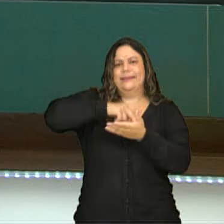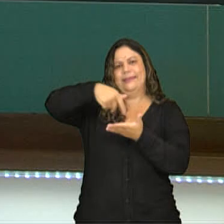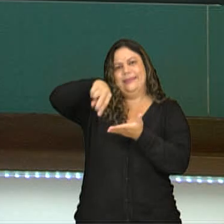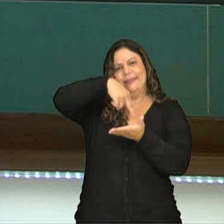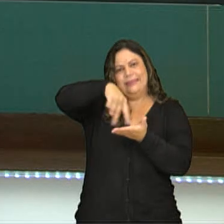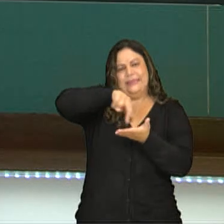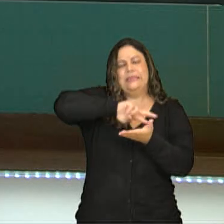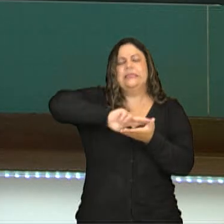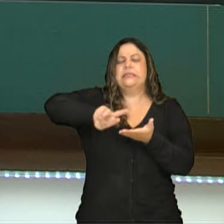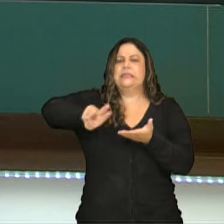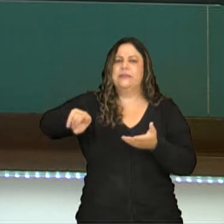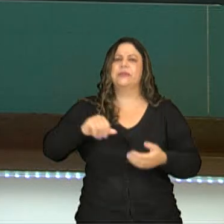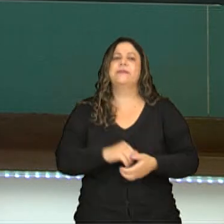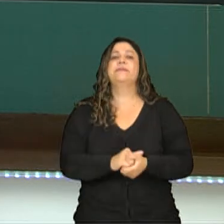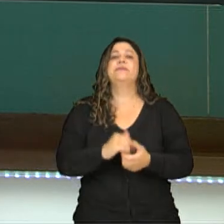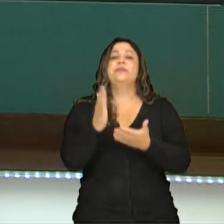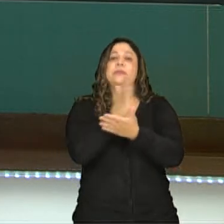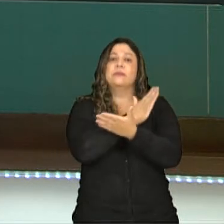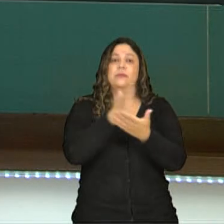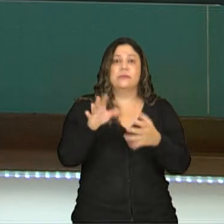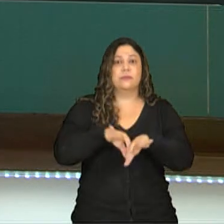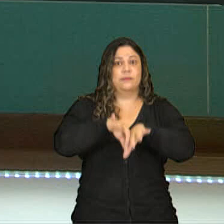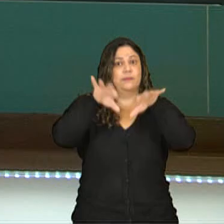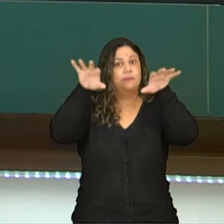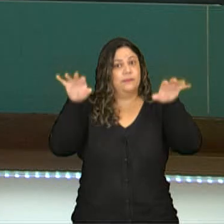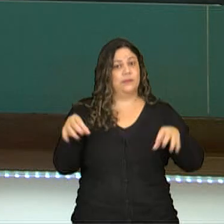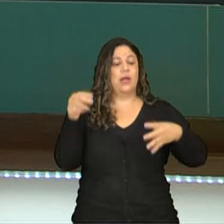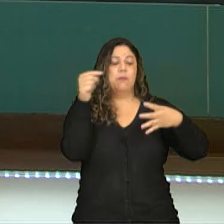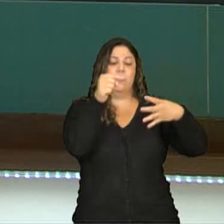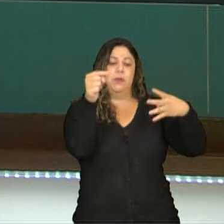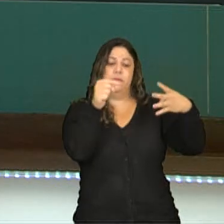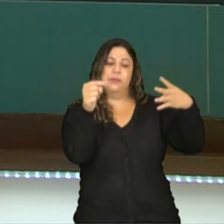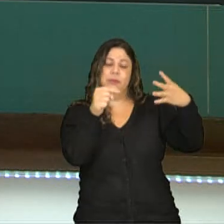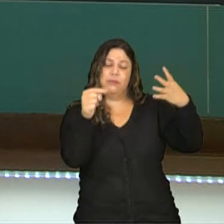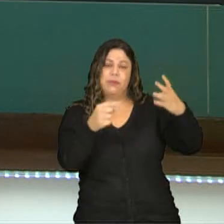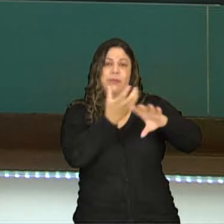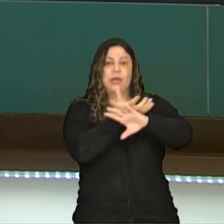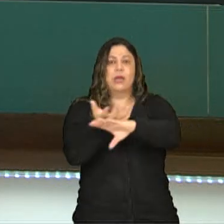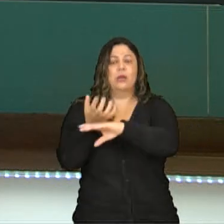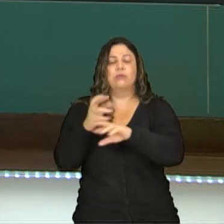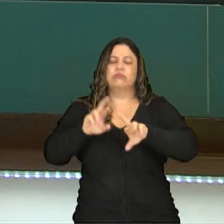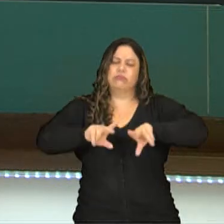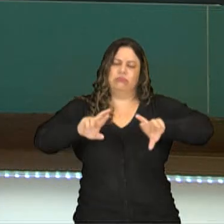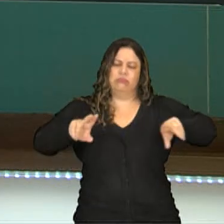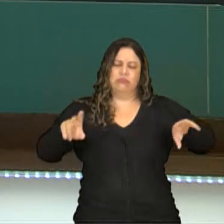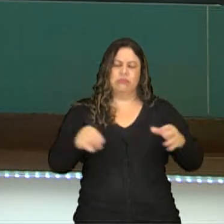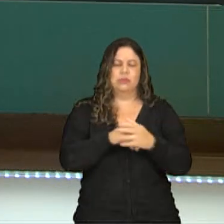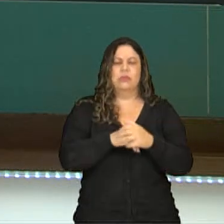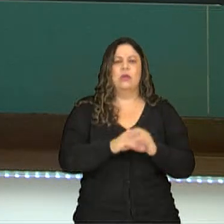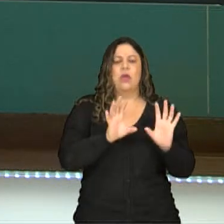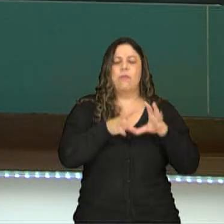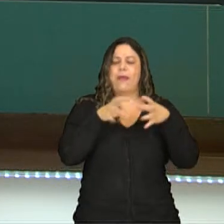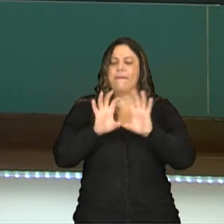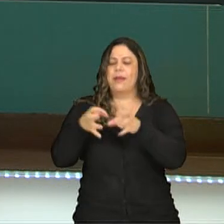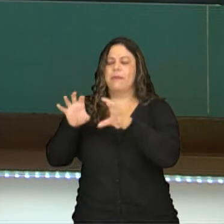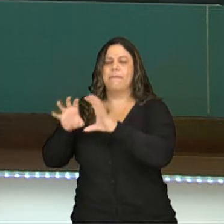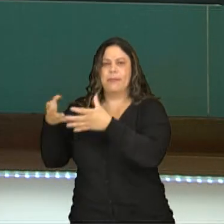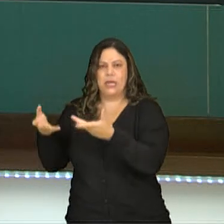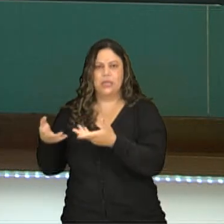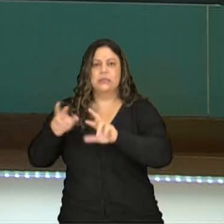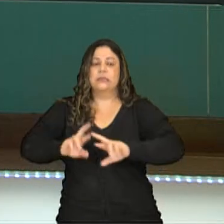Quer dizer que eles dividiram a educação física em alguns conteúdos, né? E aí eles vão dar ênfase